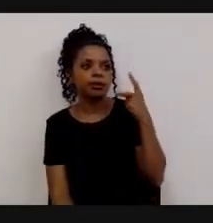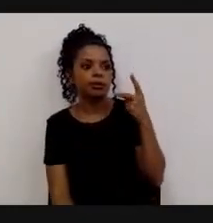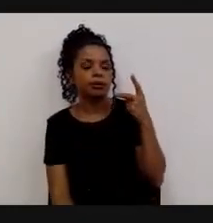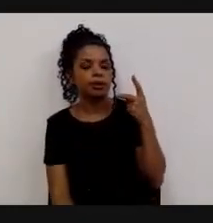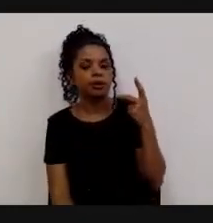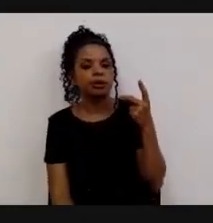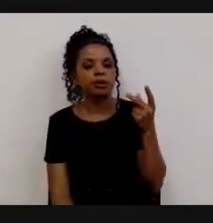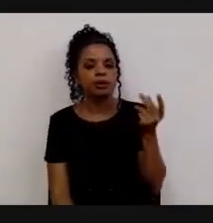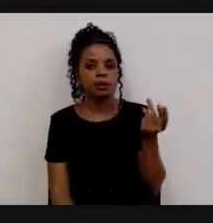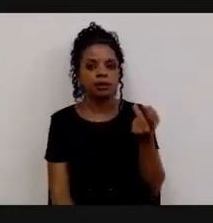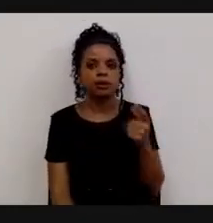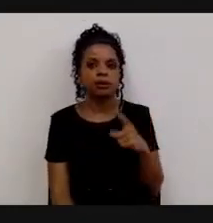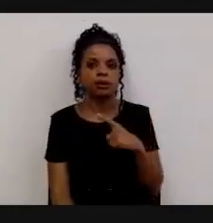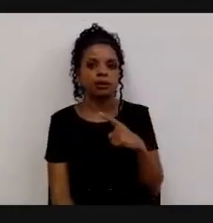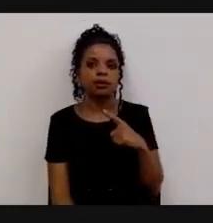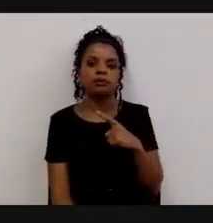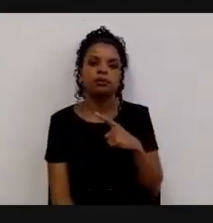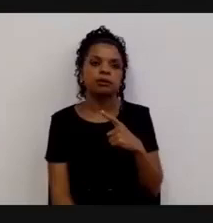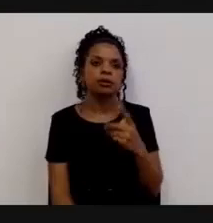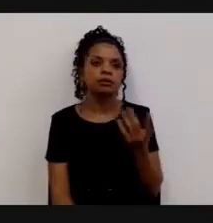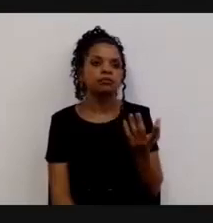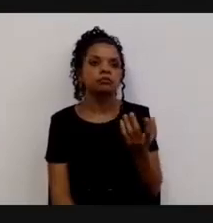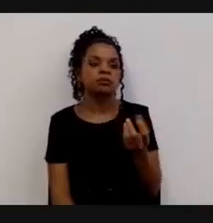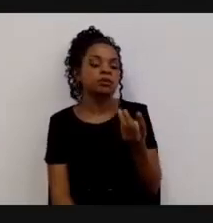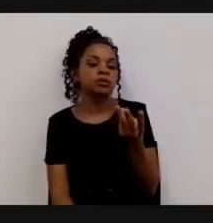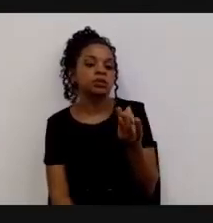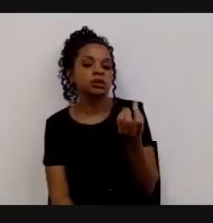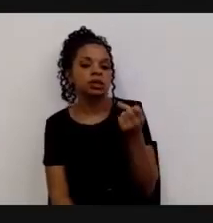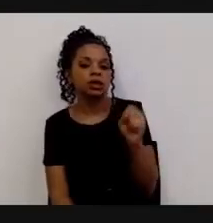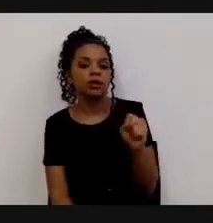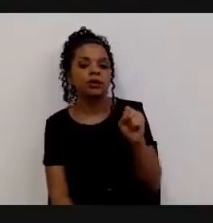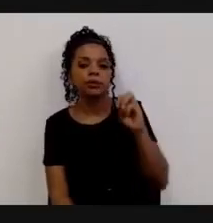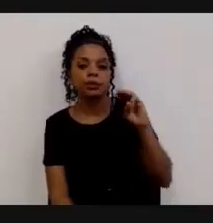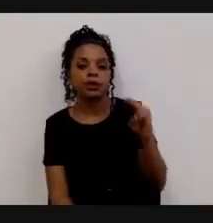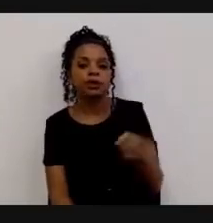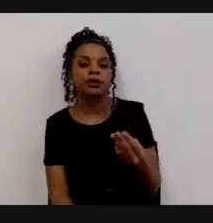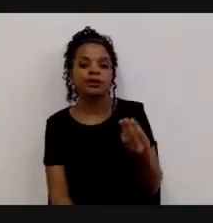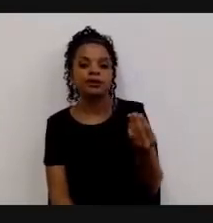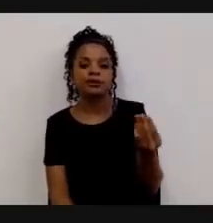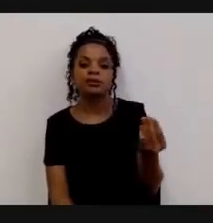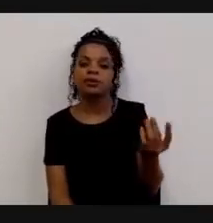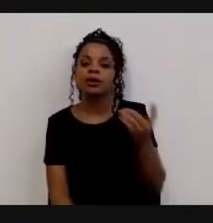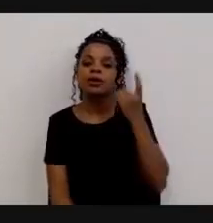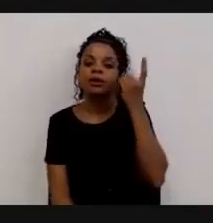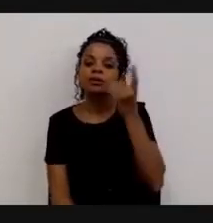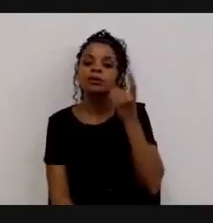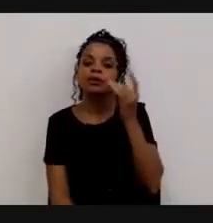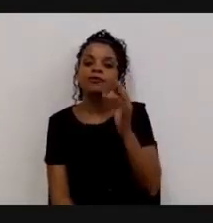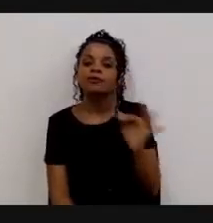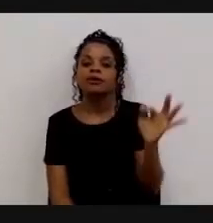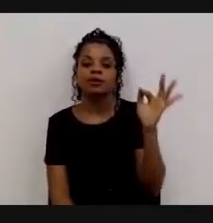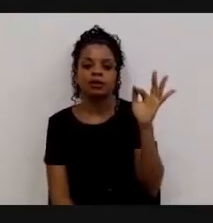a perspectiva da nota do Conselho da Casa, em 38 milhões para o deputado federal no próximo ano.